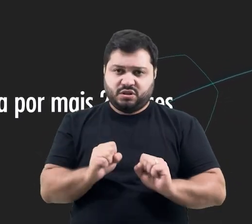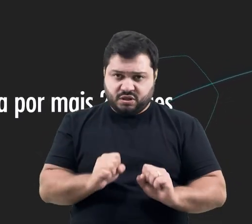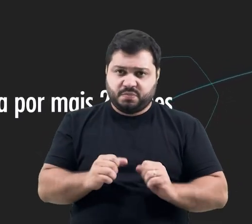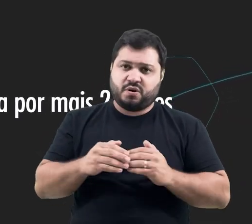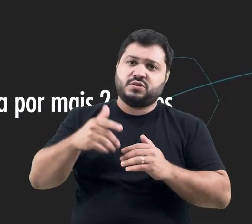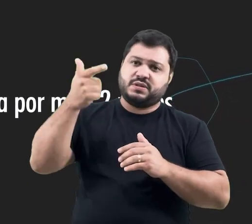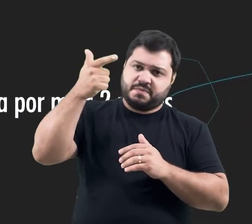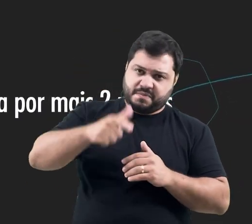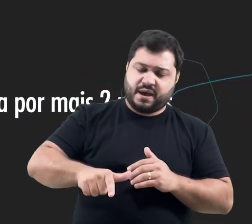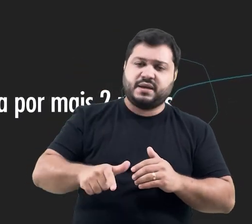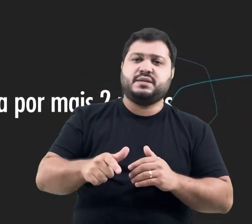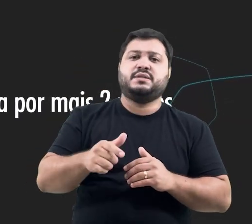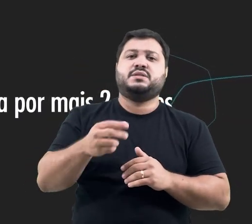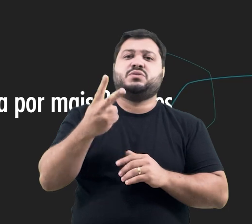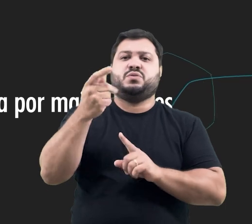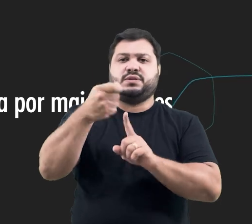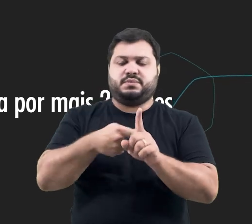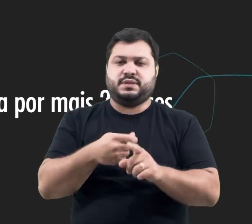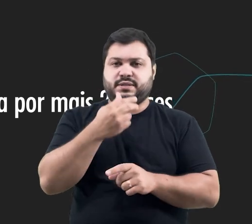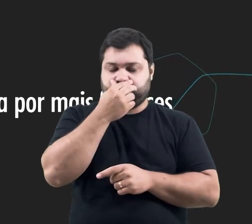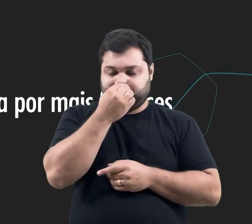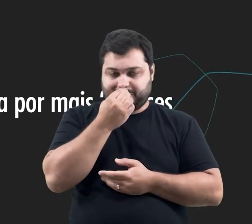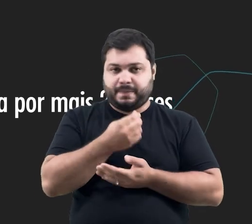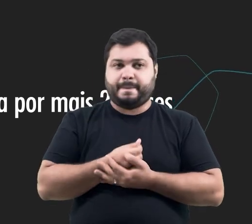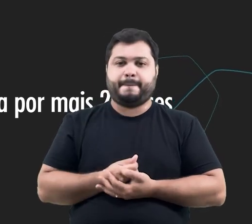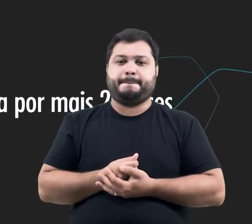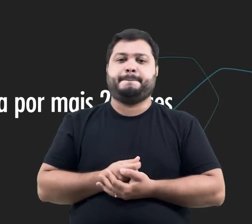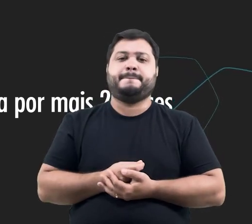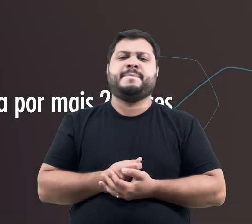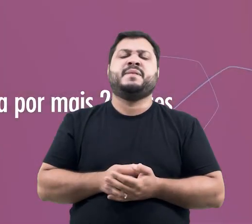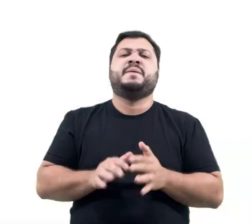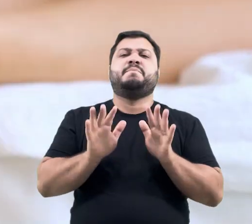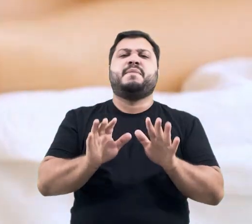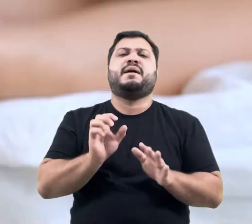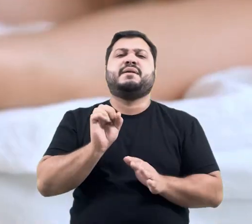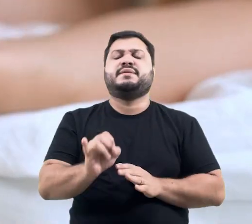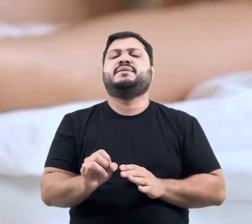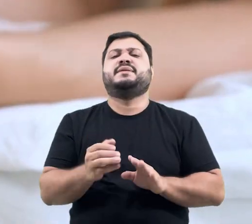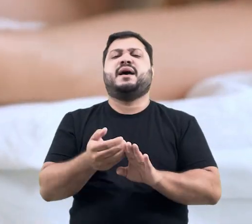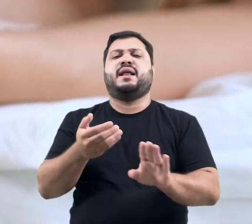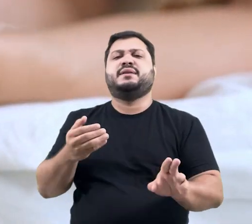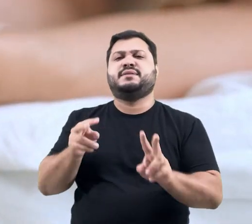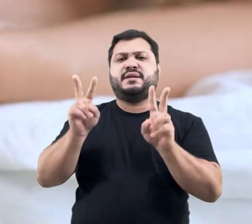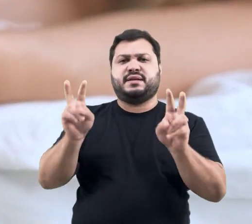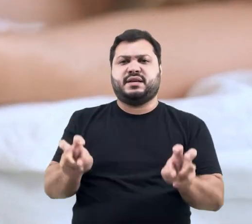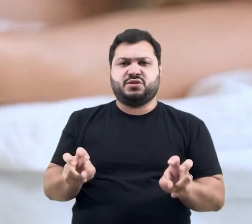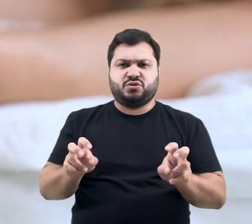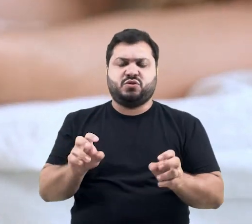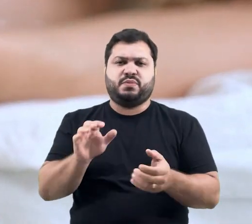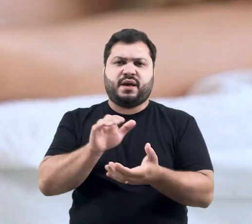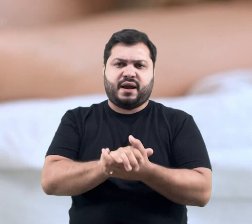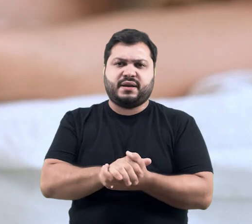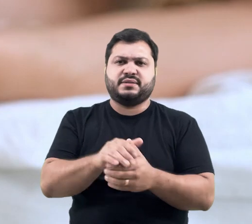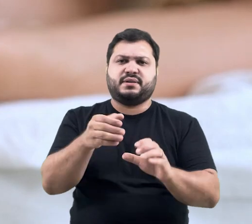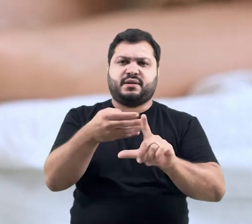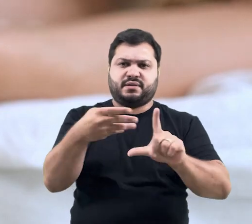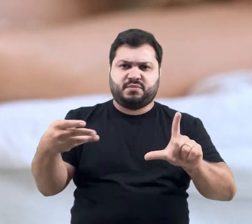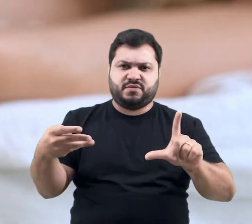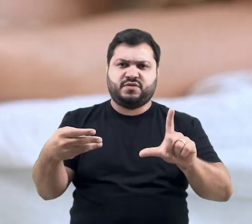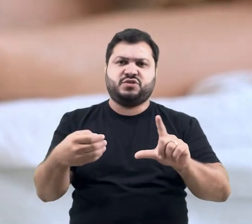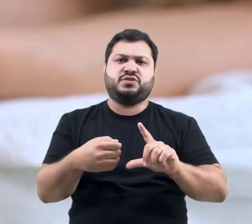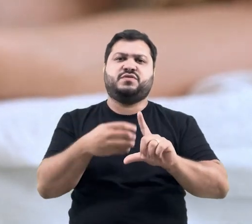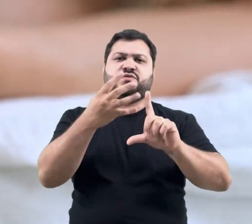dias, podendo ser prorrogada por mais 2 meses. Mas e quando a licença diz respeito a